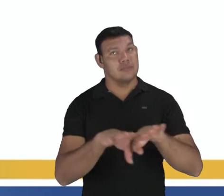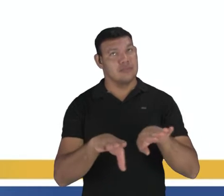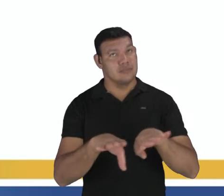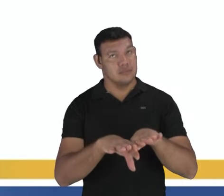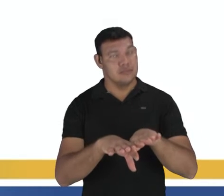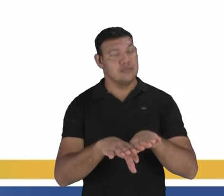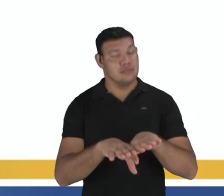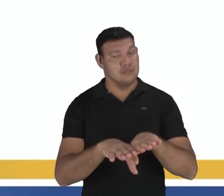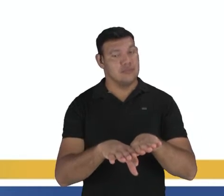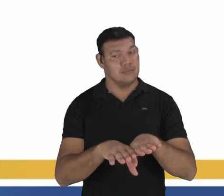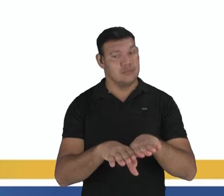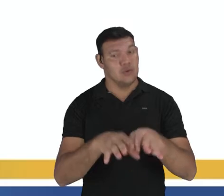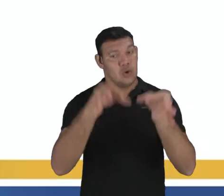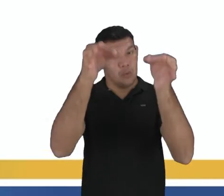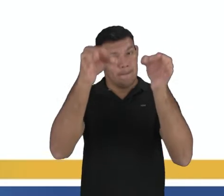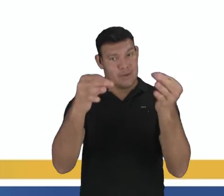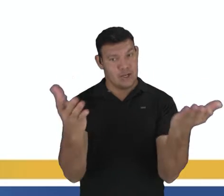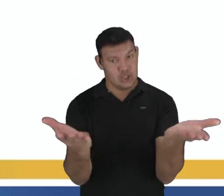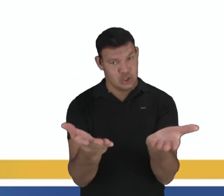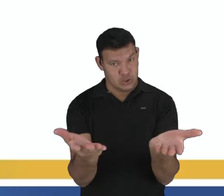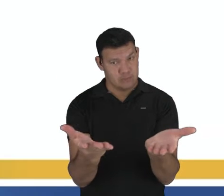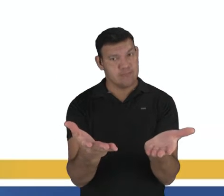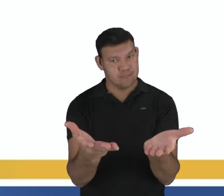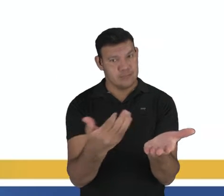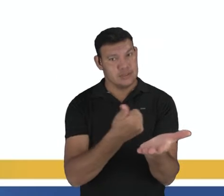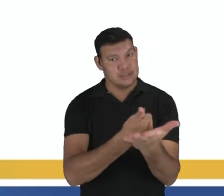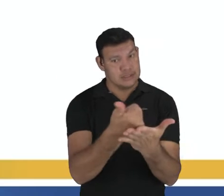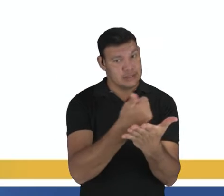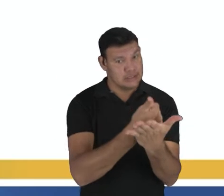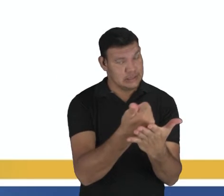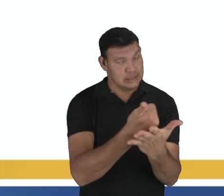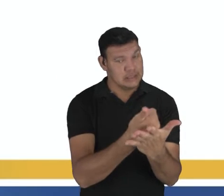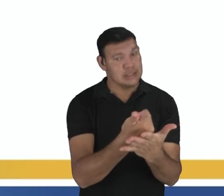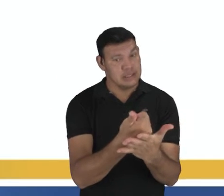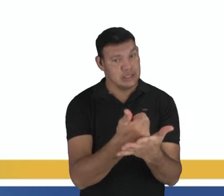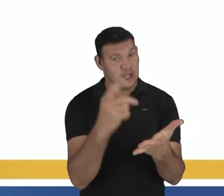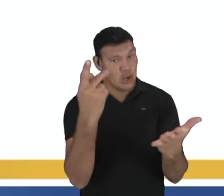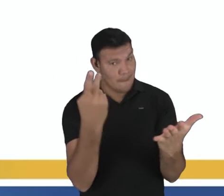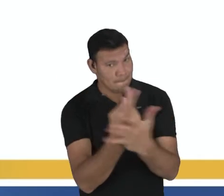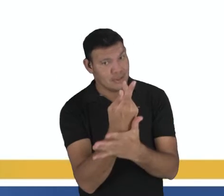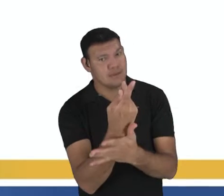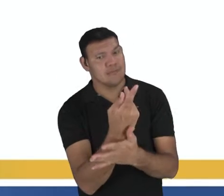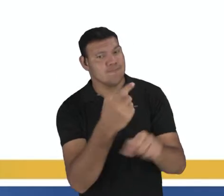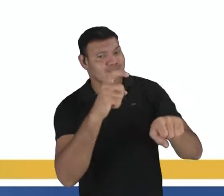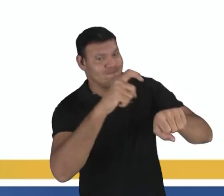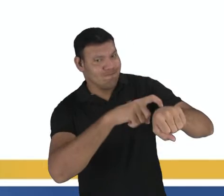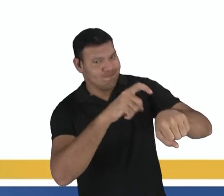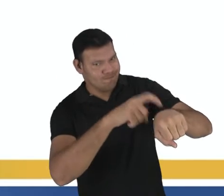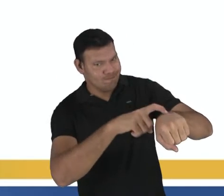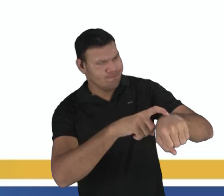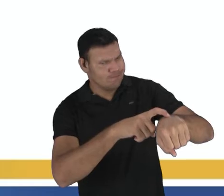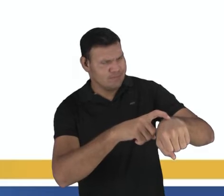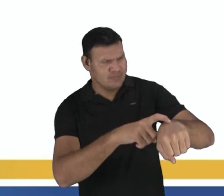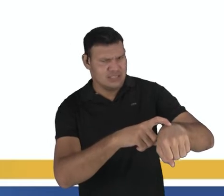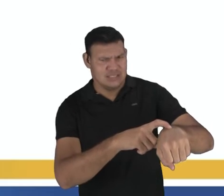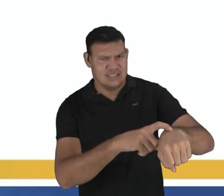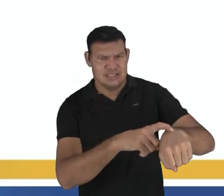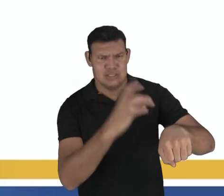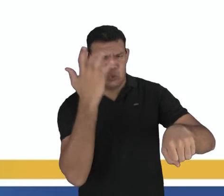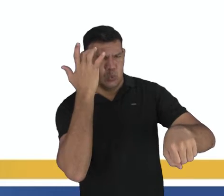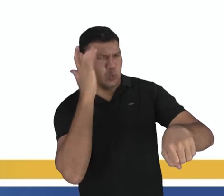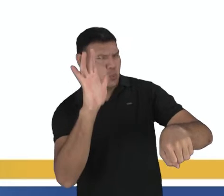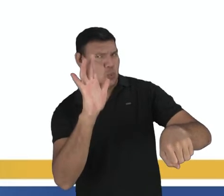Também vocês vão usar o present perfect para indicar ações que ocorreram em um tempo não